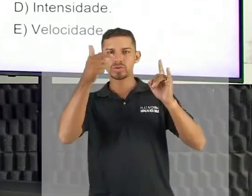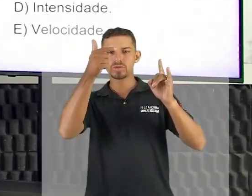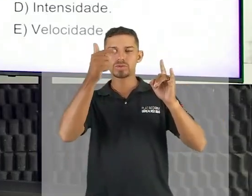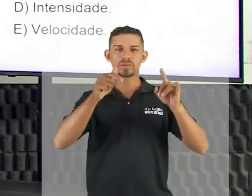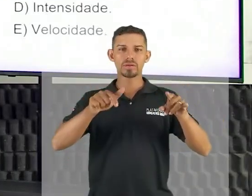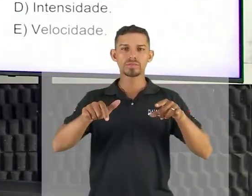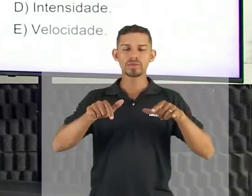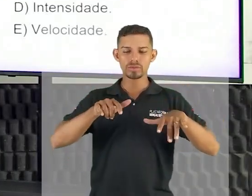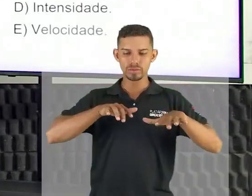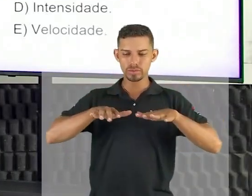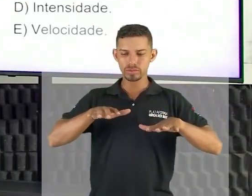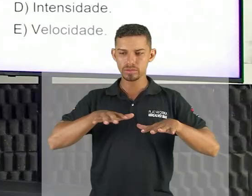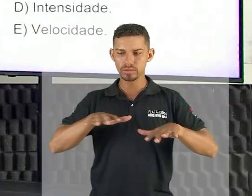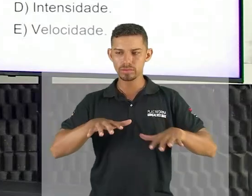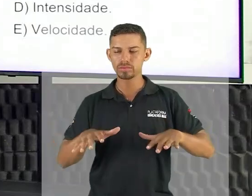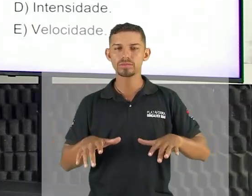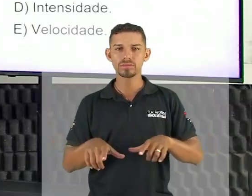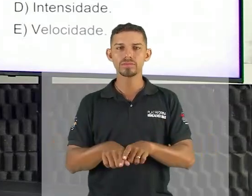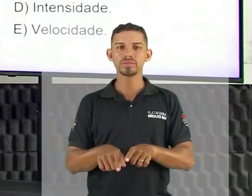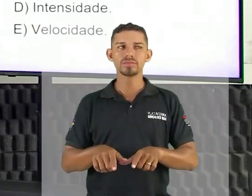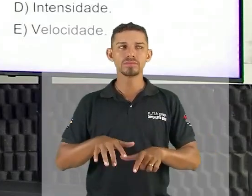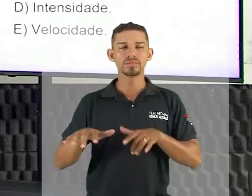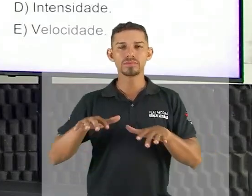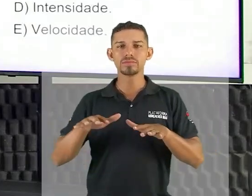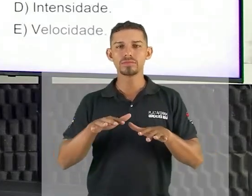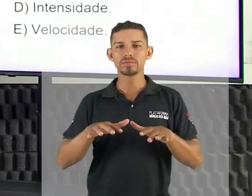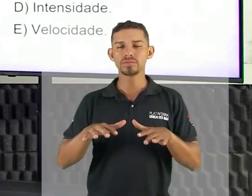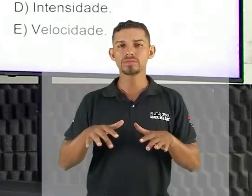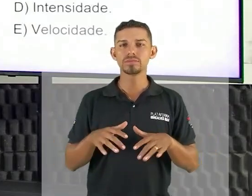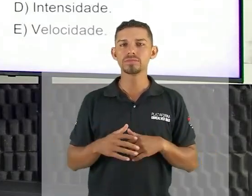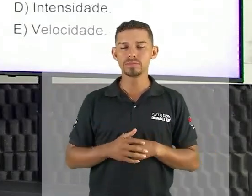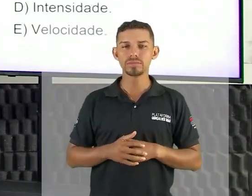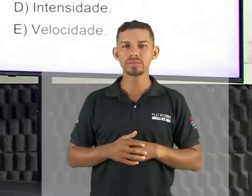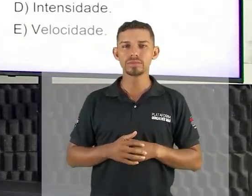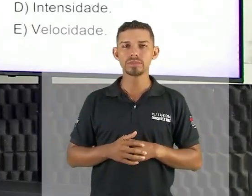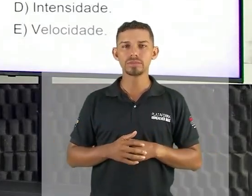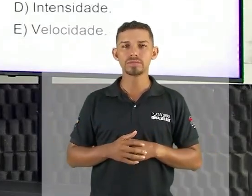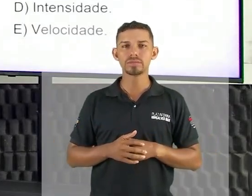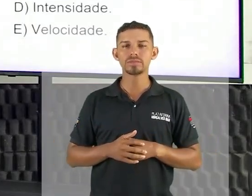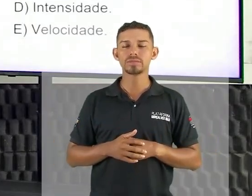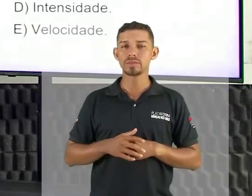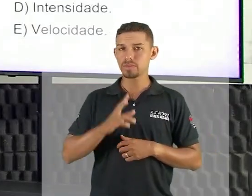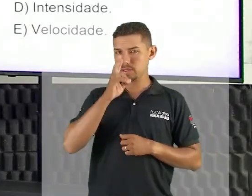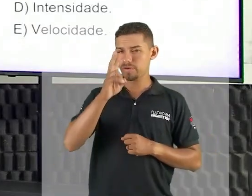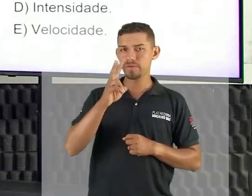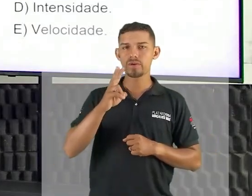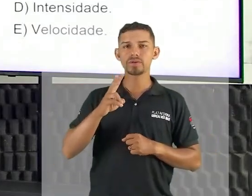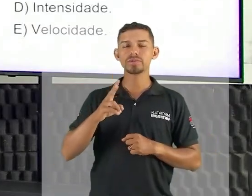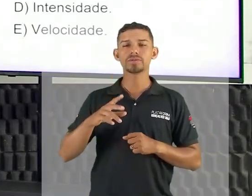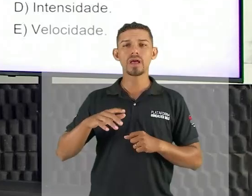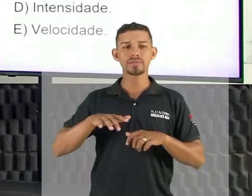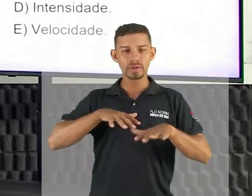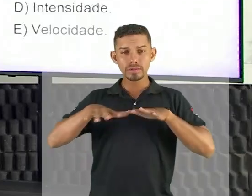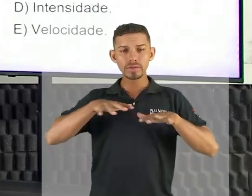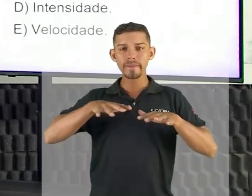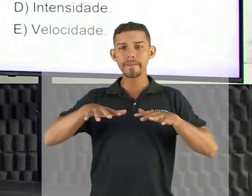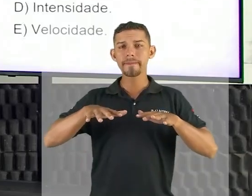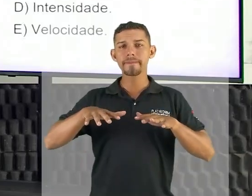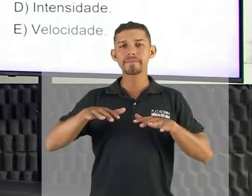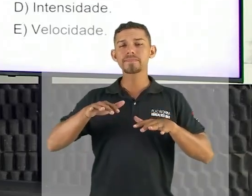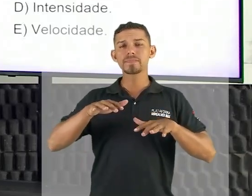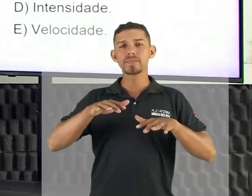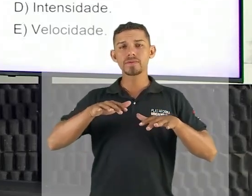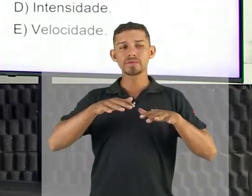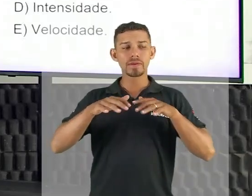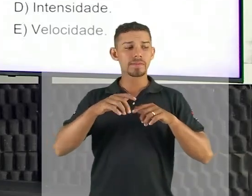firme assim o chão ele treme um pouquinho e ele treme na frequência de vibração dele se bater mais forte ele vai vibrar na